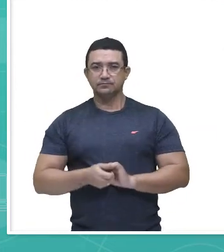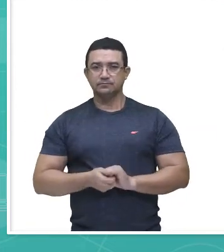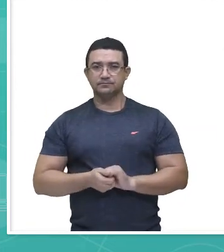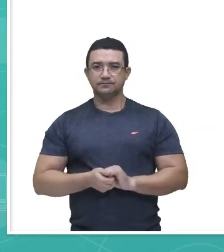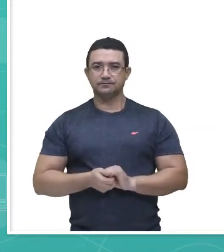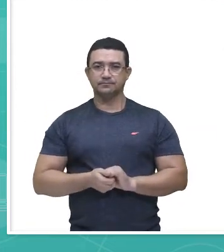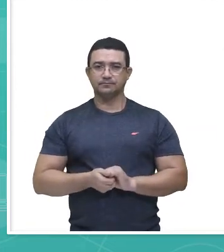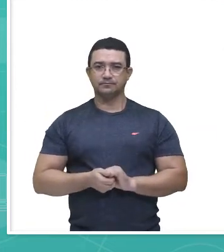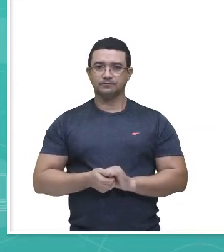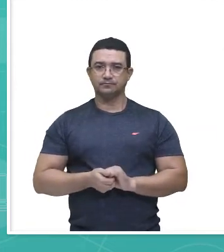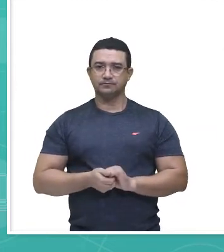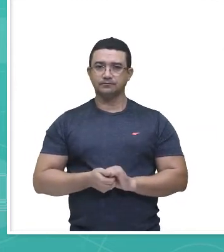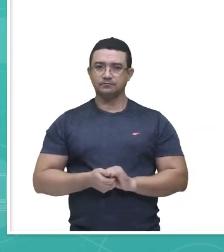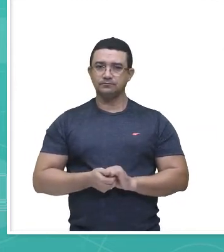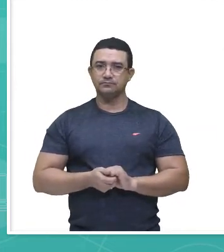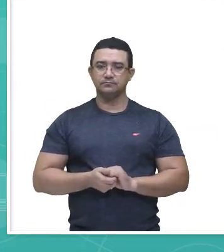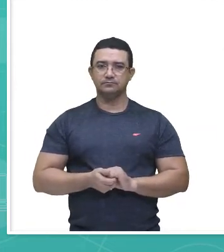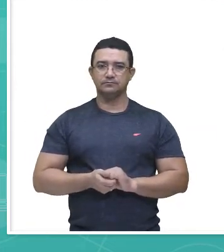Mas, né?